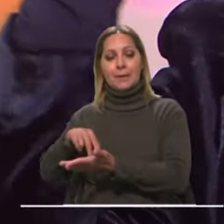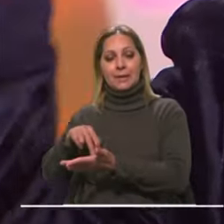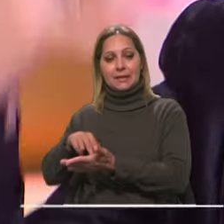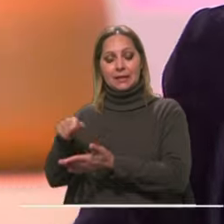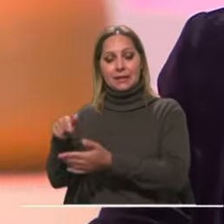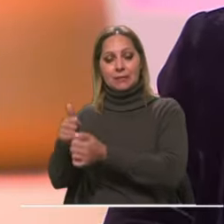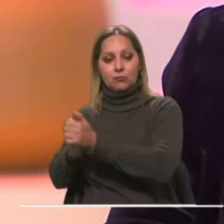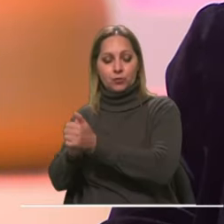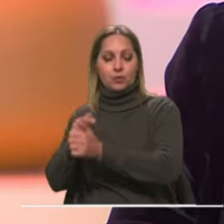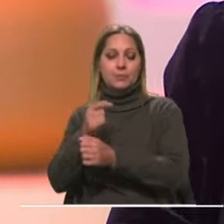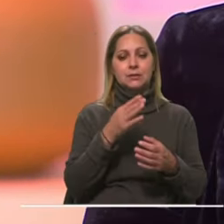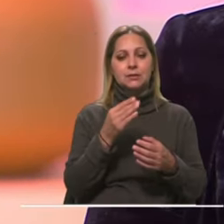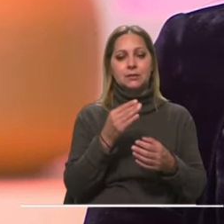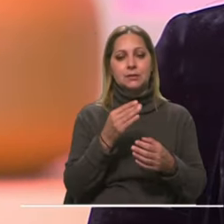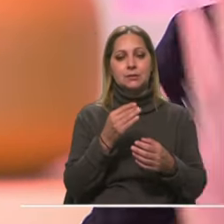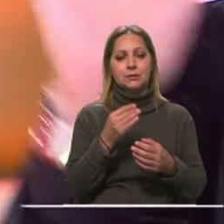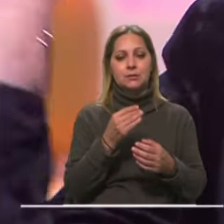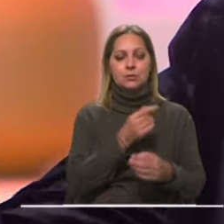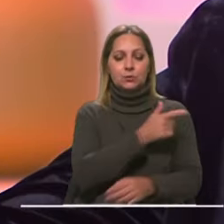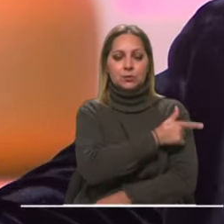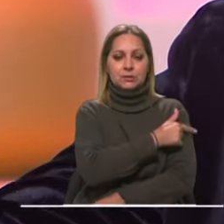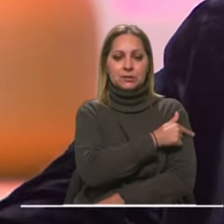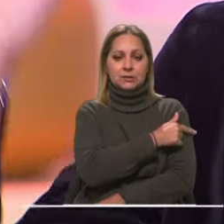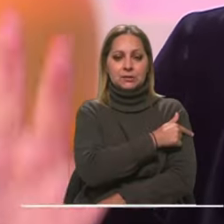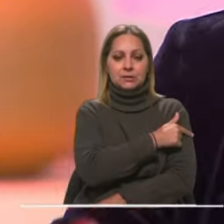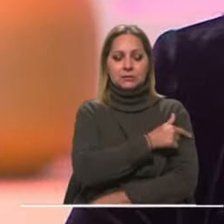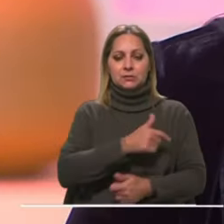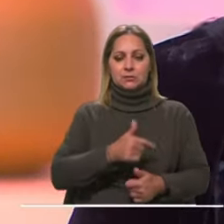é que sim, foi a ter com o jovem e